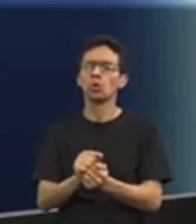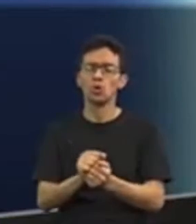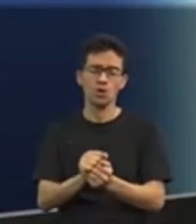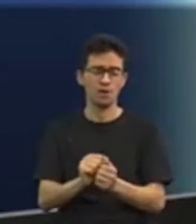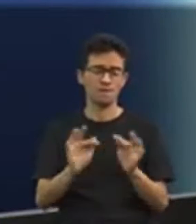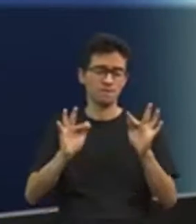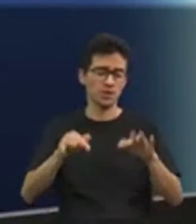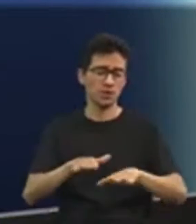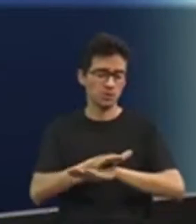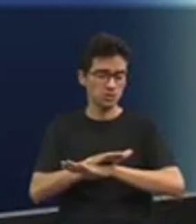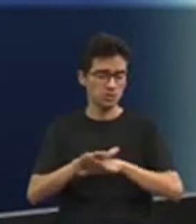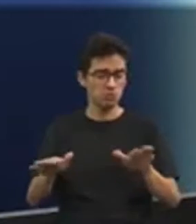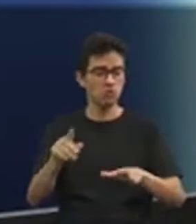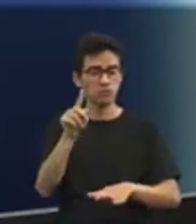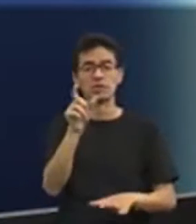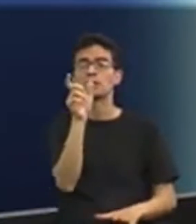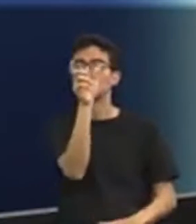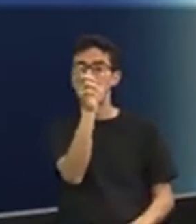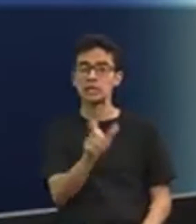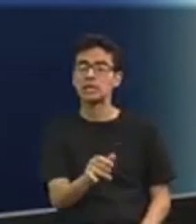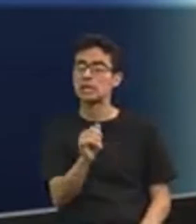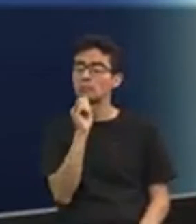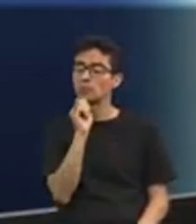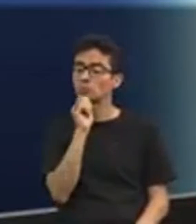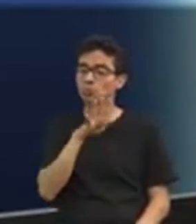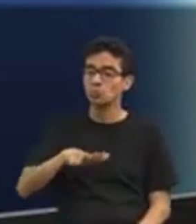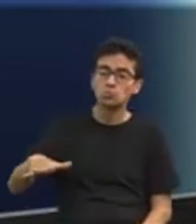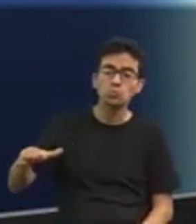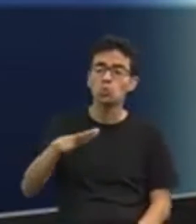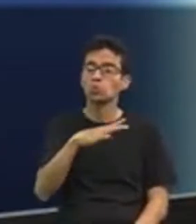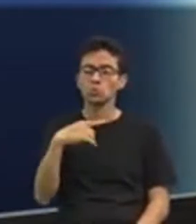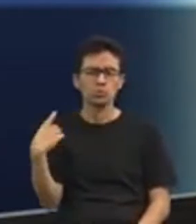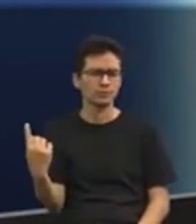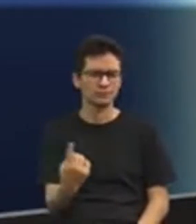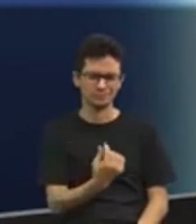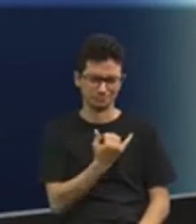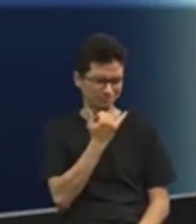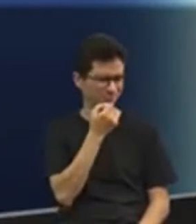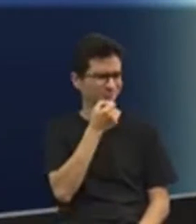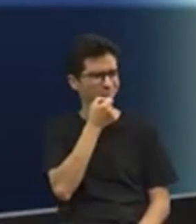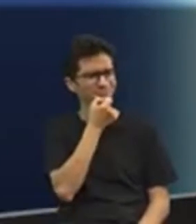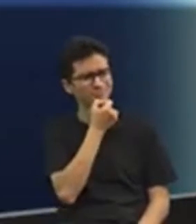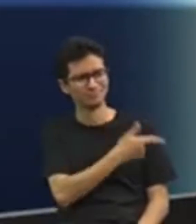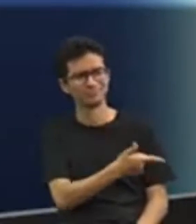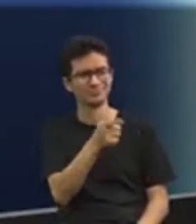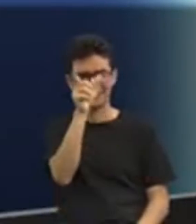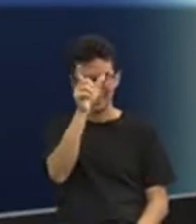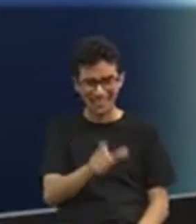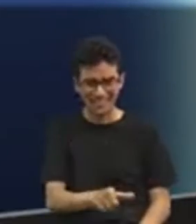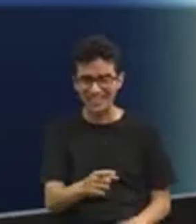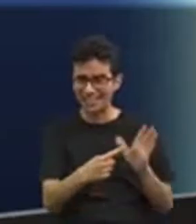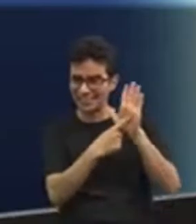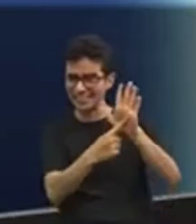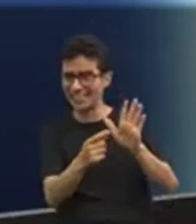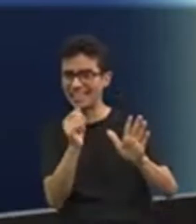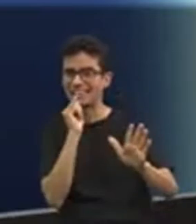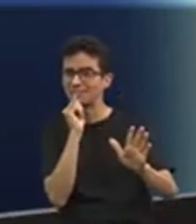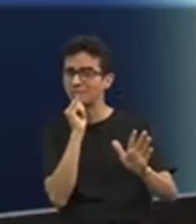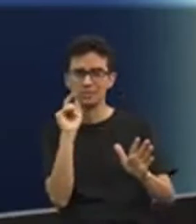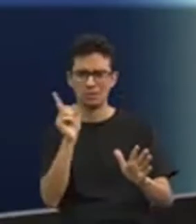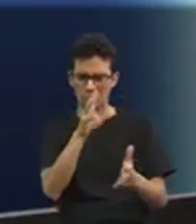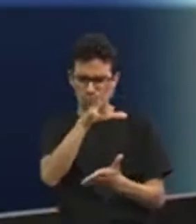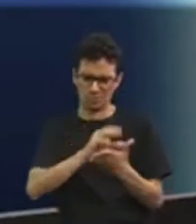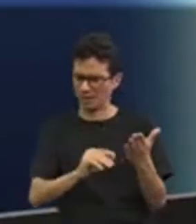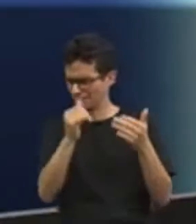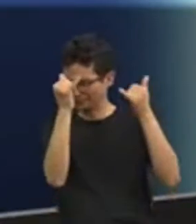último adeus a ti que fosse um exemplo para todos nós isso é uma grande ironia ele não é um exemplo não sei exemplo do que não se deve